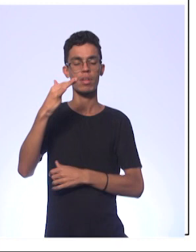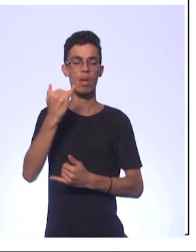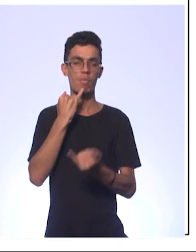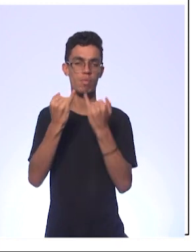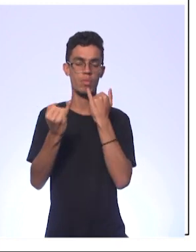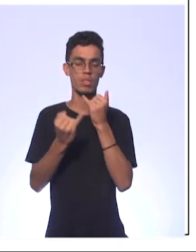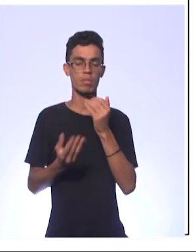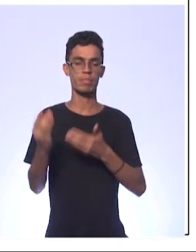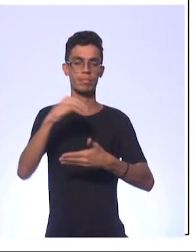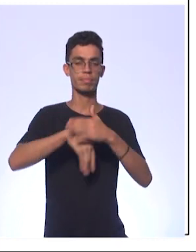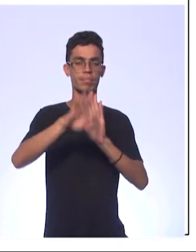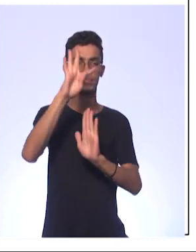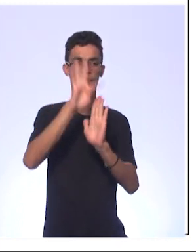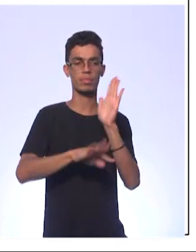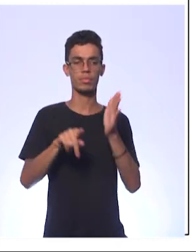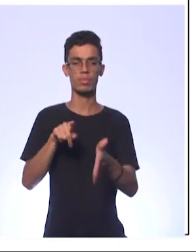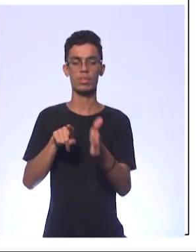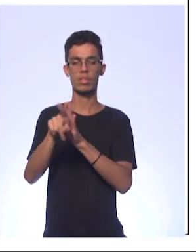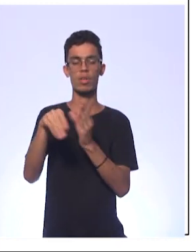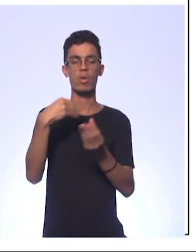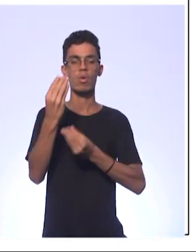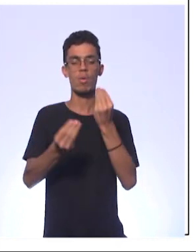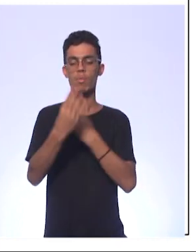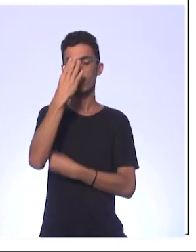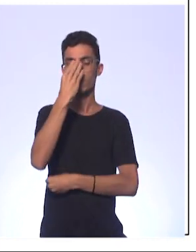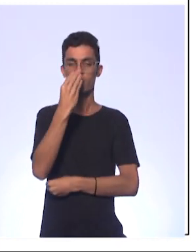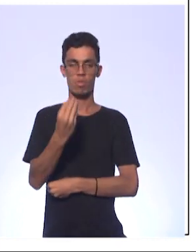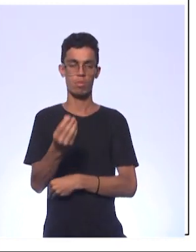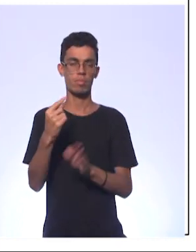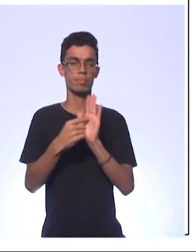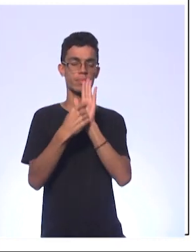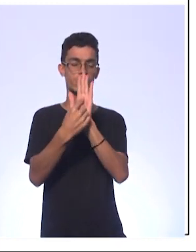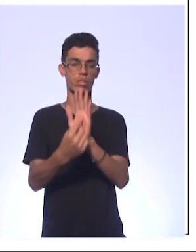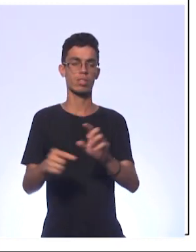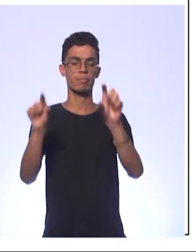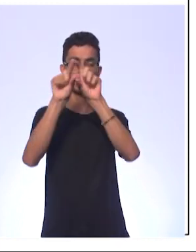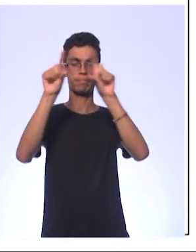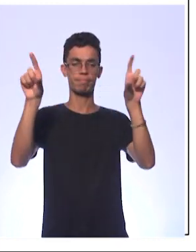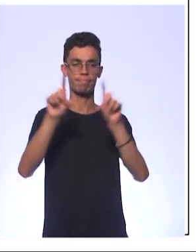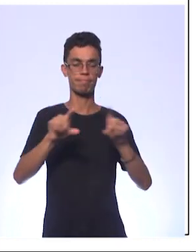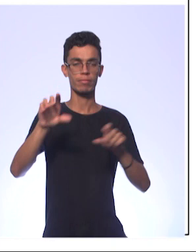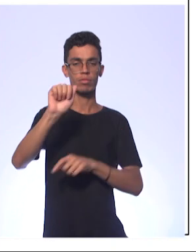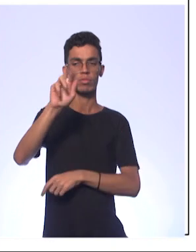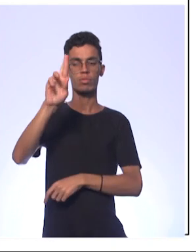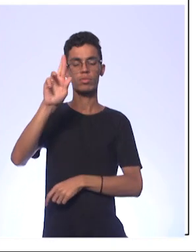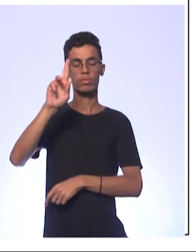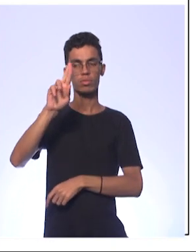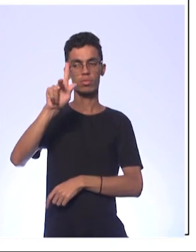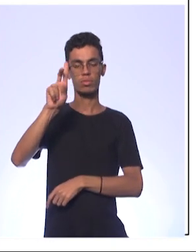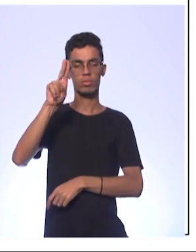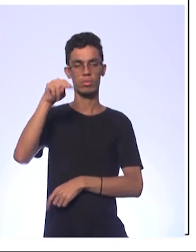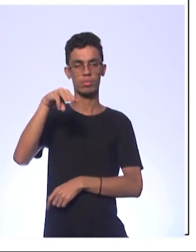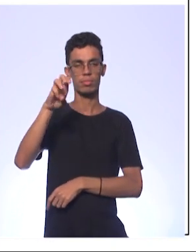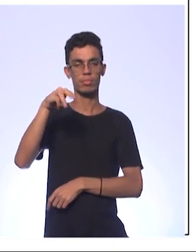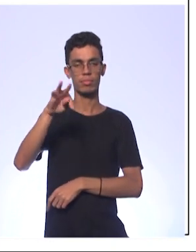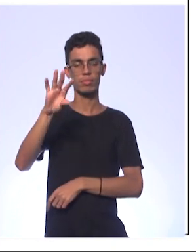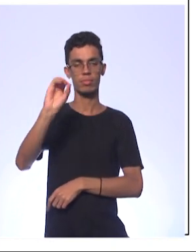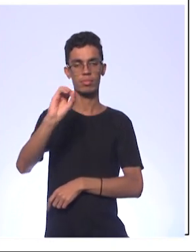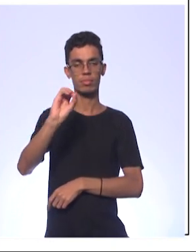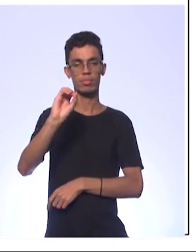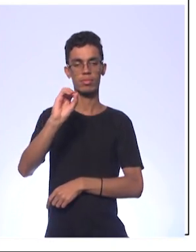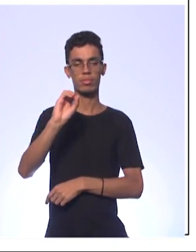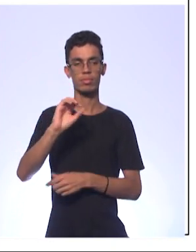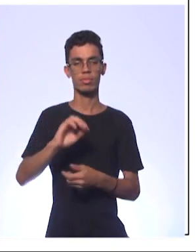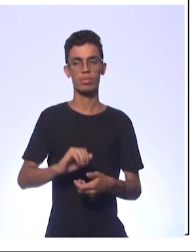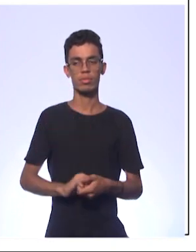explícita no texto. E a pergunta, como o lobo apresenta esse argumento? Né? De que forma o lobo faz isso? Espera-se, então,